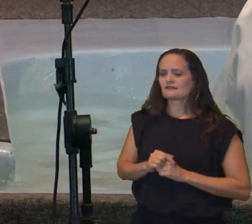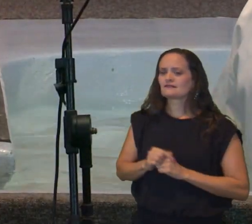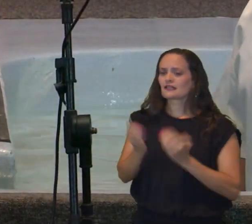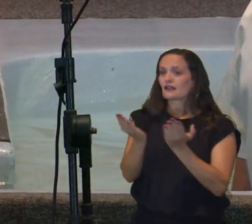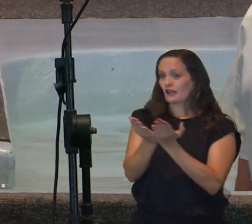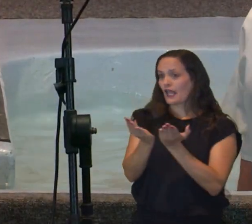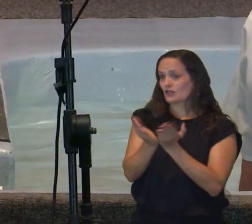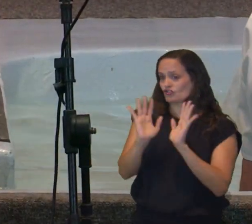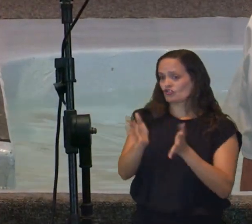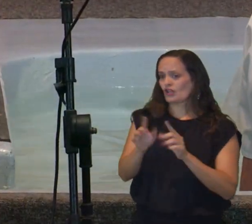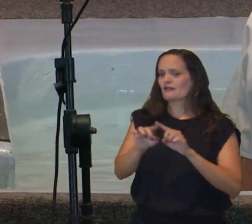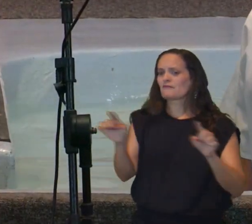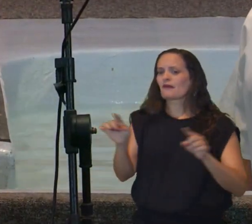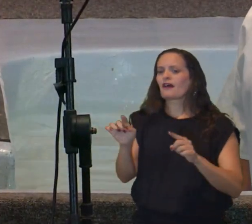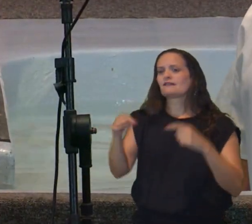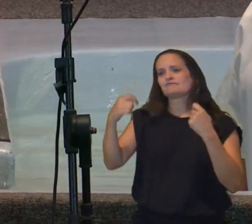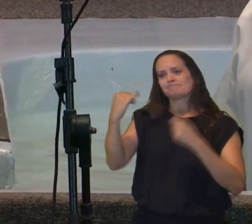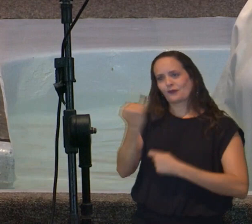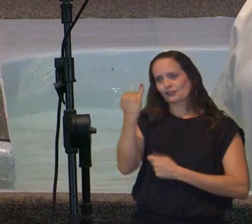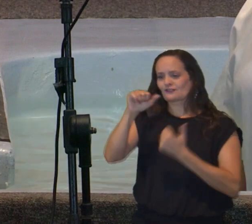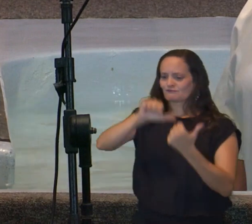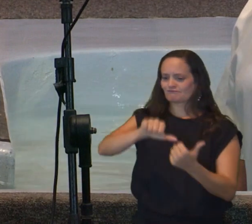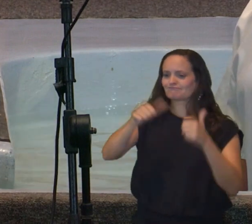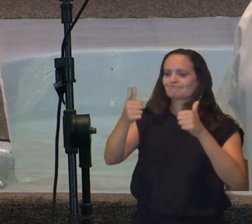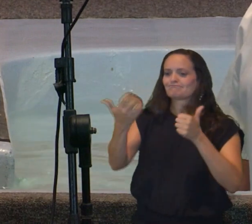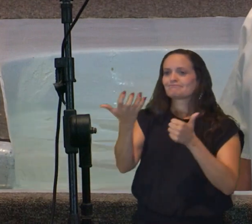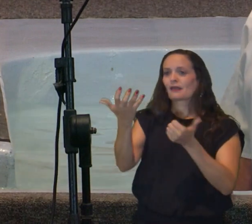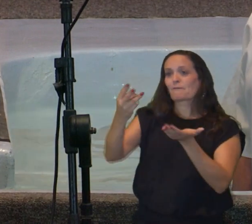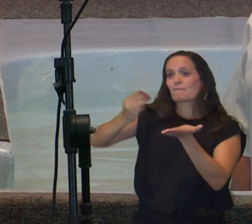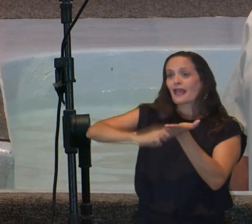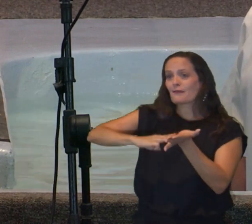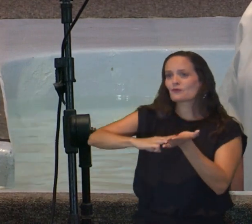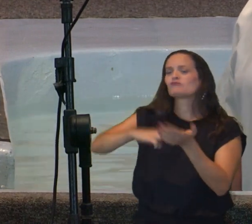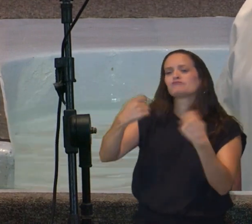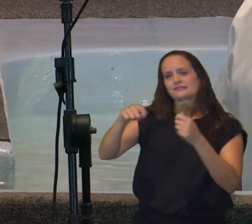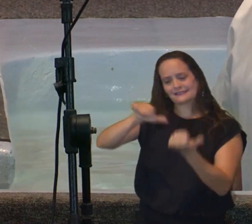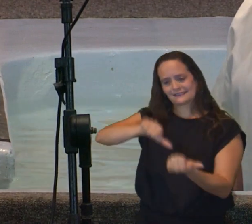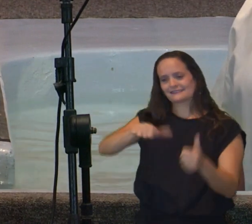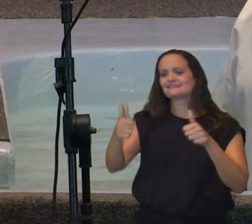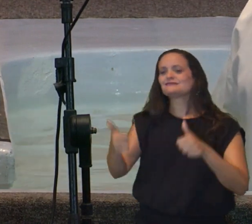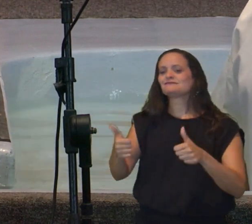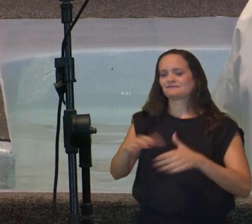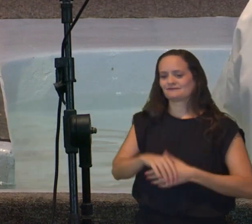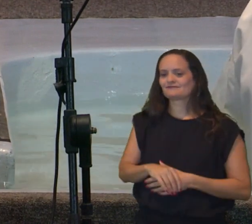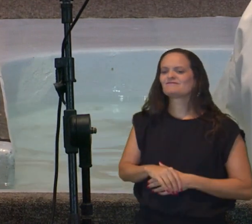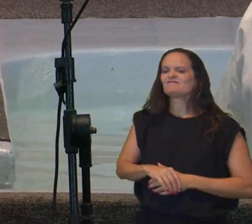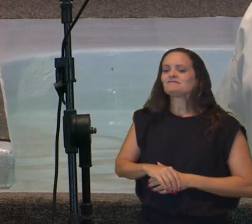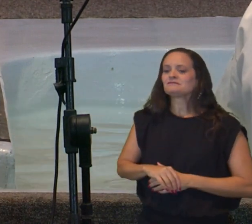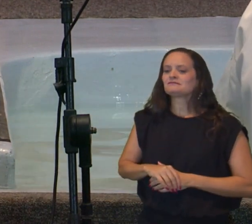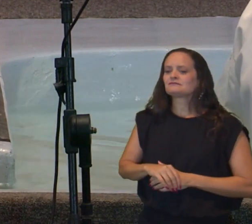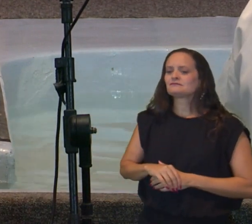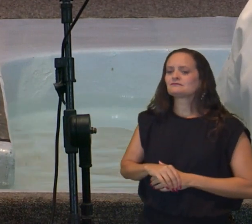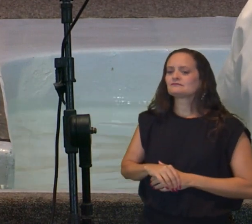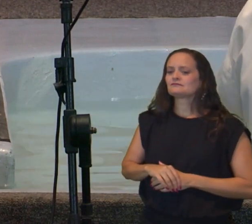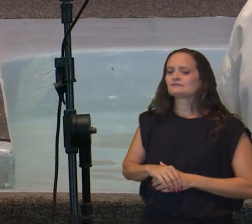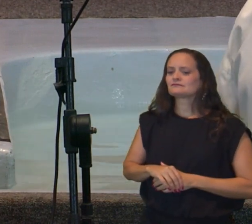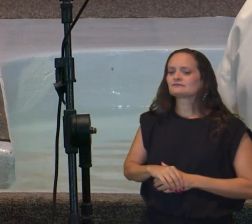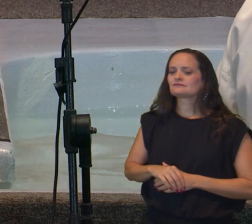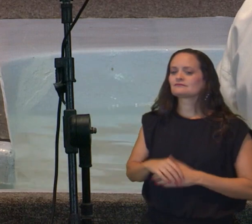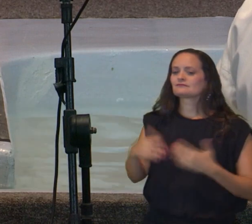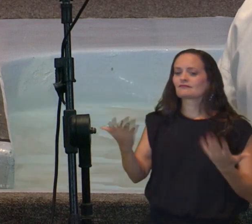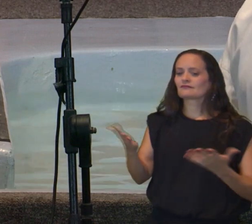louvável o seu desejo de se tornar membro desta igreja, e mesmo sendo um crente em Jesus, batizado